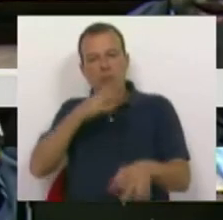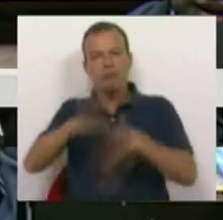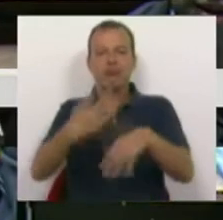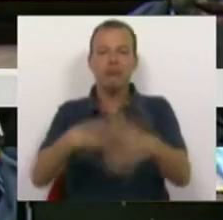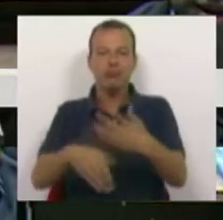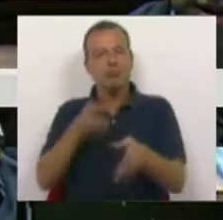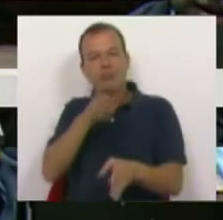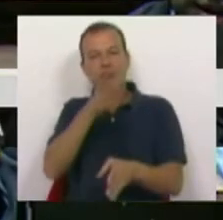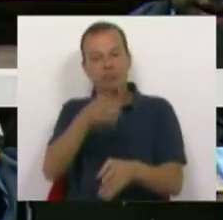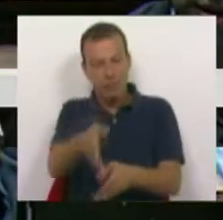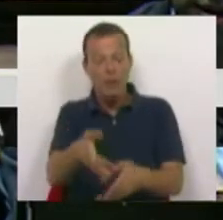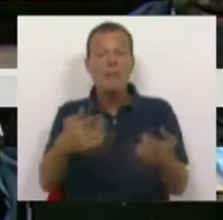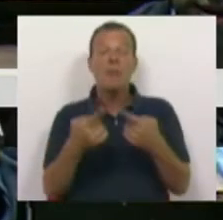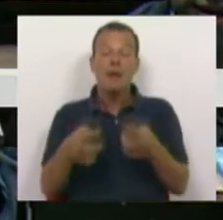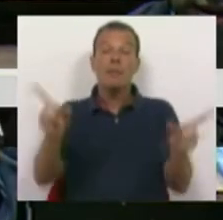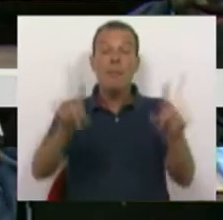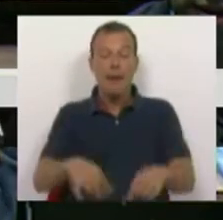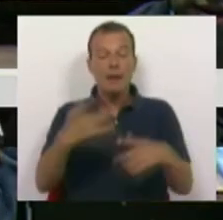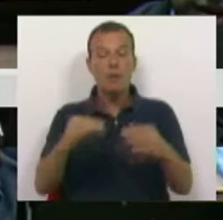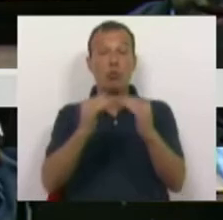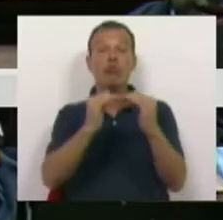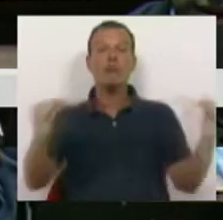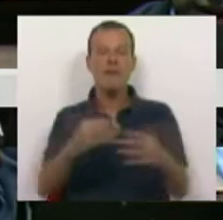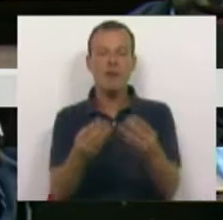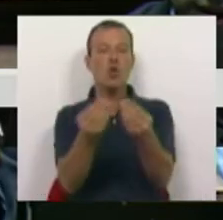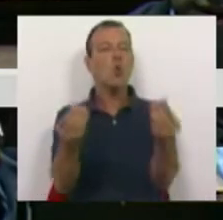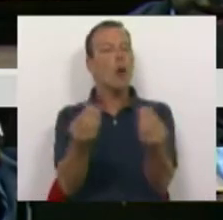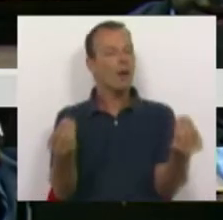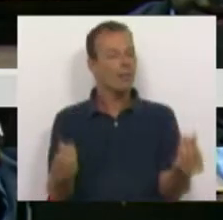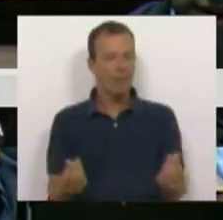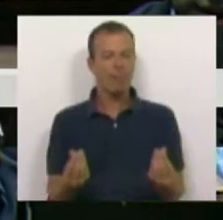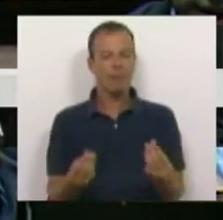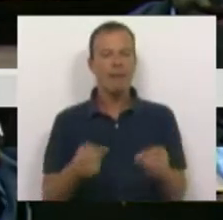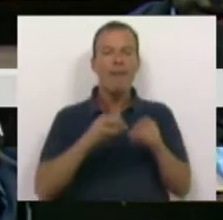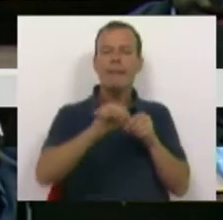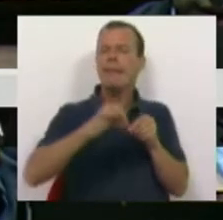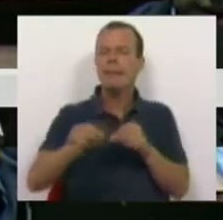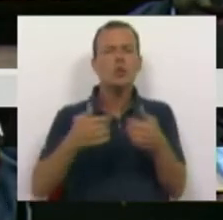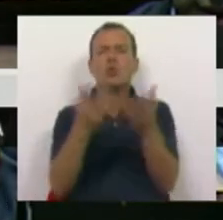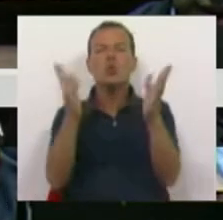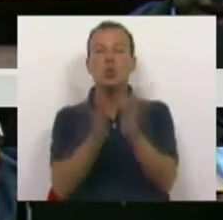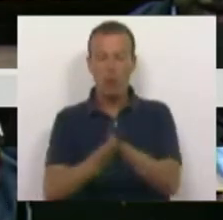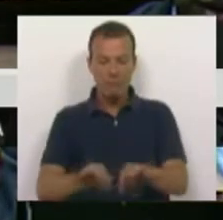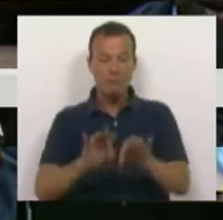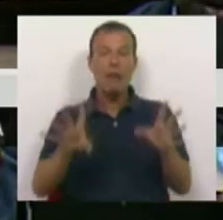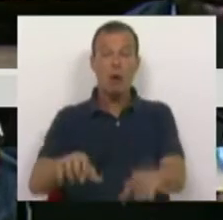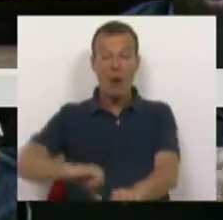à circulação e que se reponham os níveis de qualidade em todas as linhas, incluindo na linha